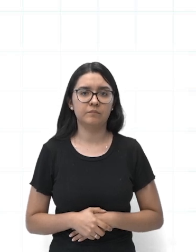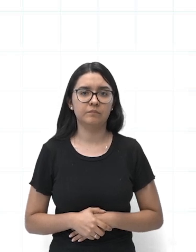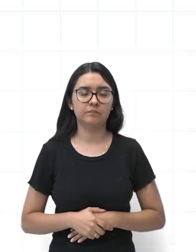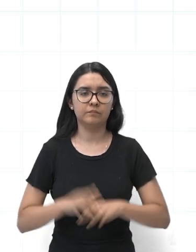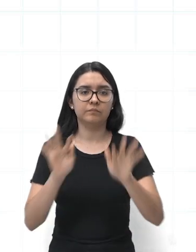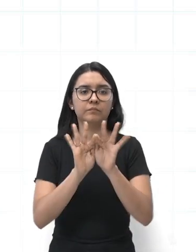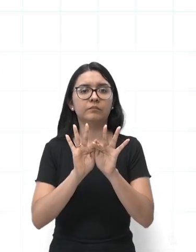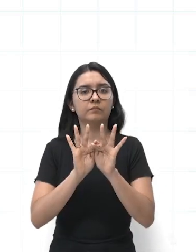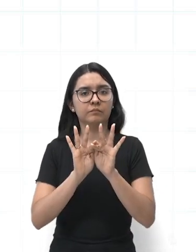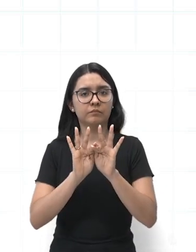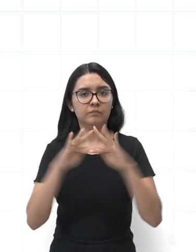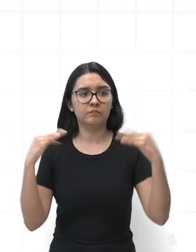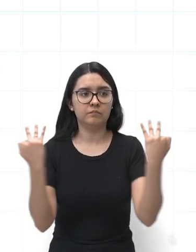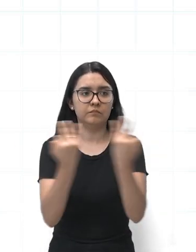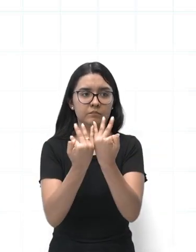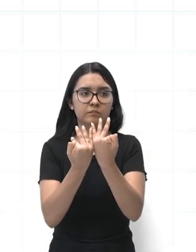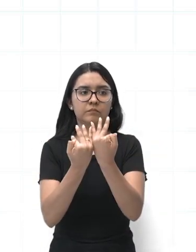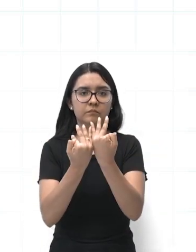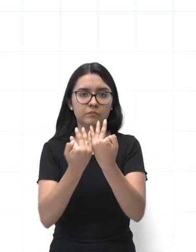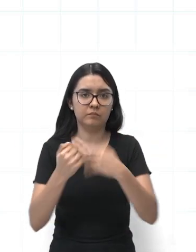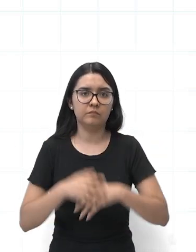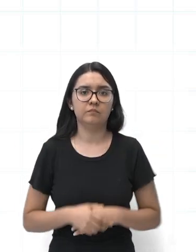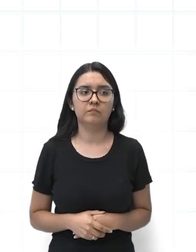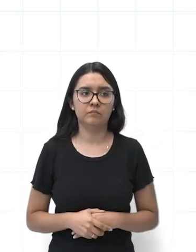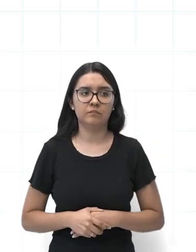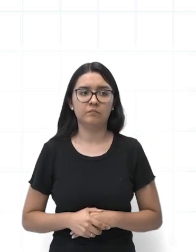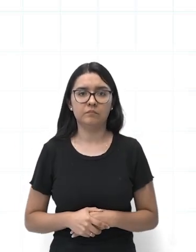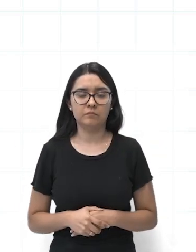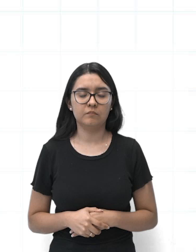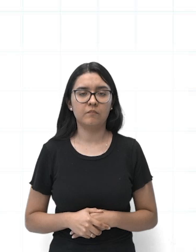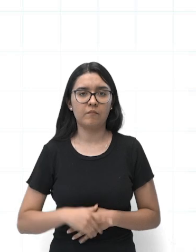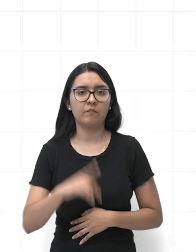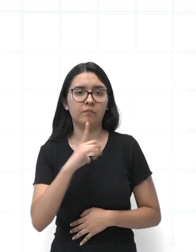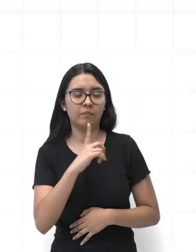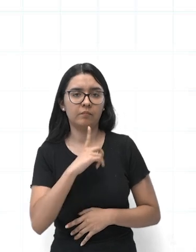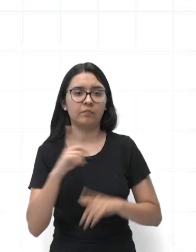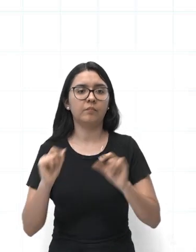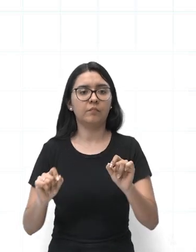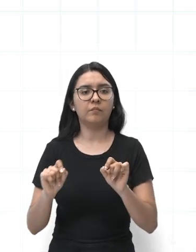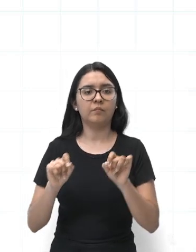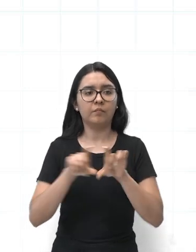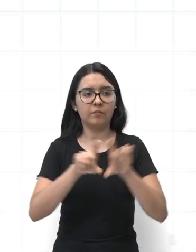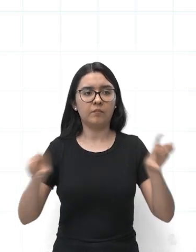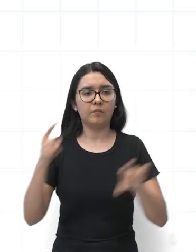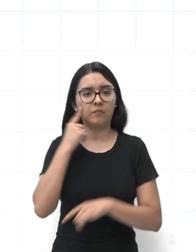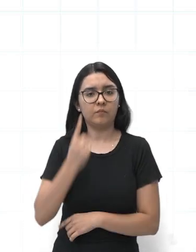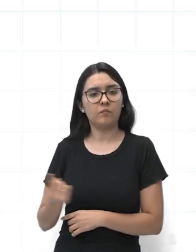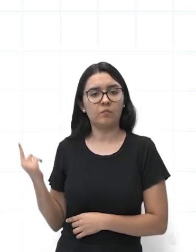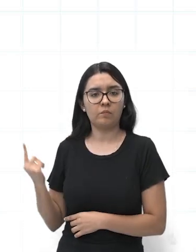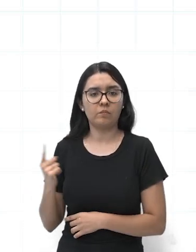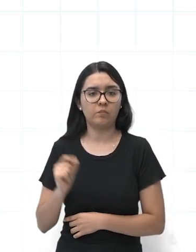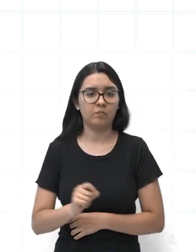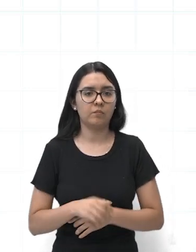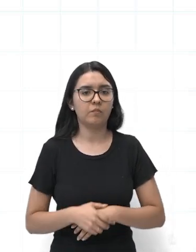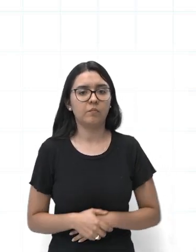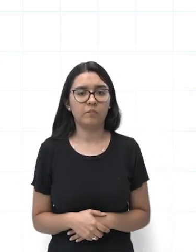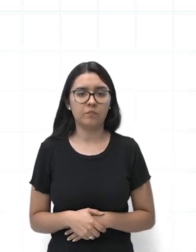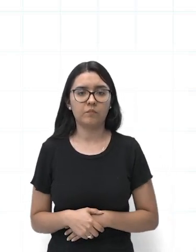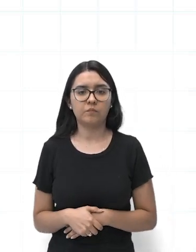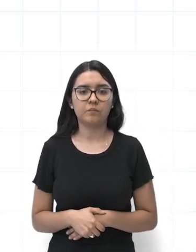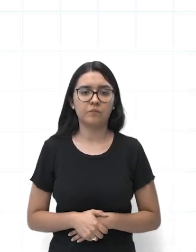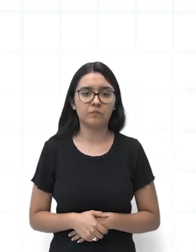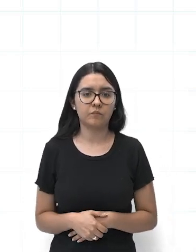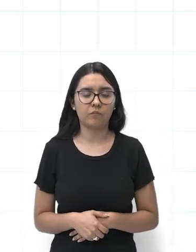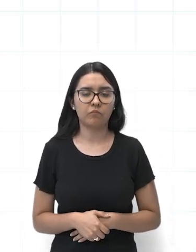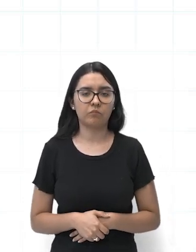family, tá? Family, família. E aqui eu tenho um pequeno parágrafo desse texto, certo?